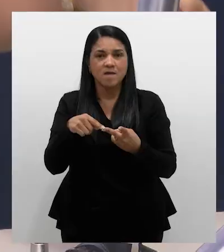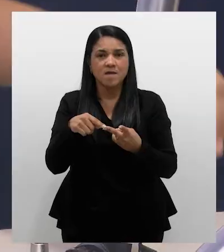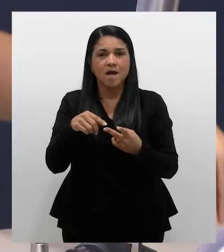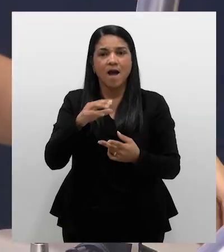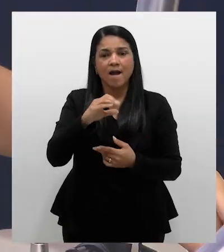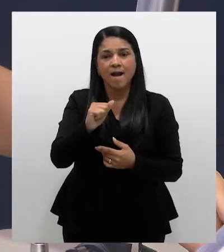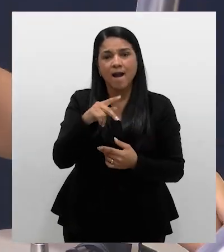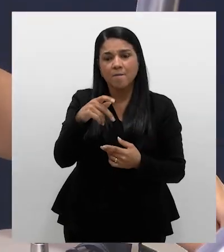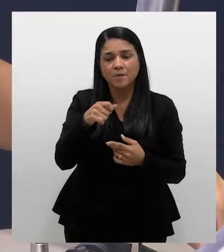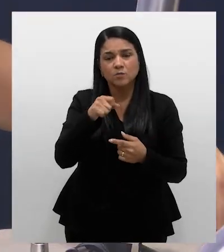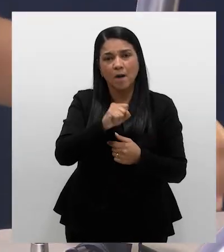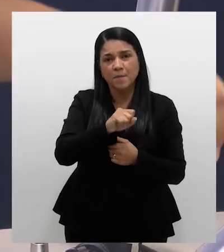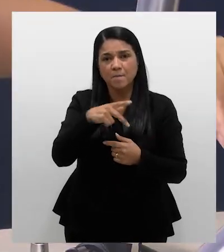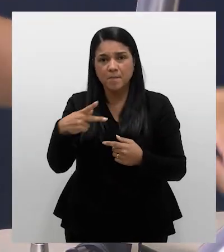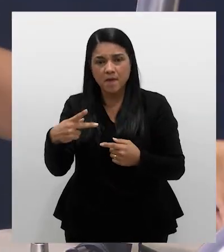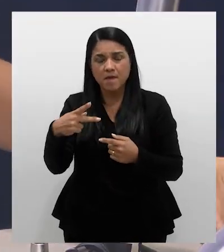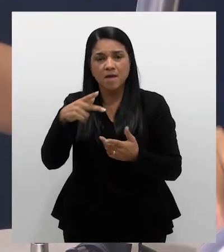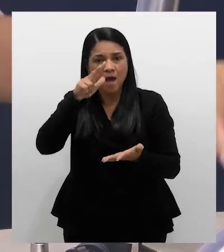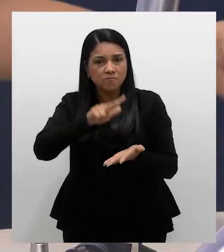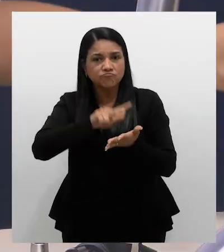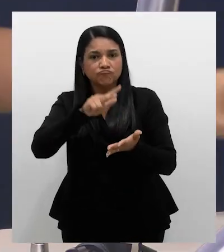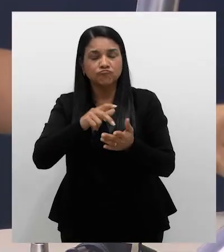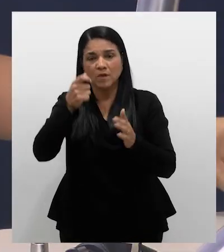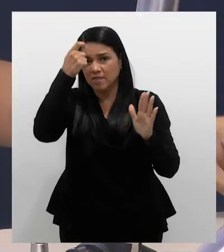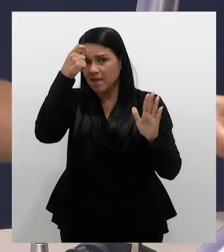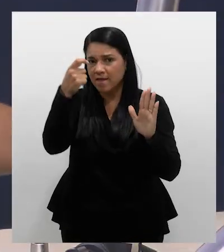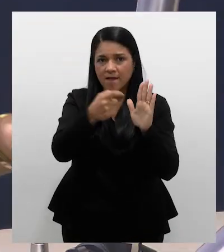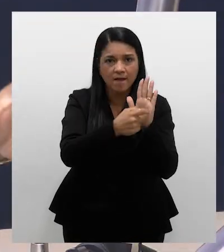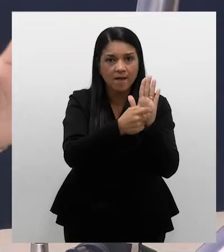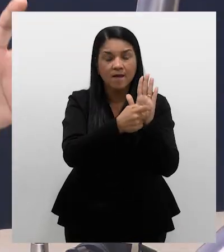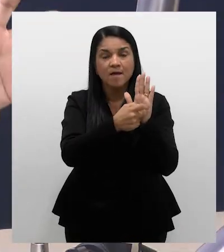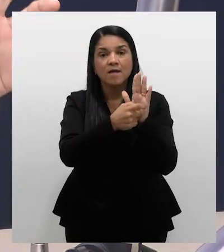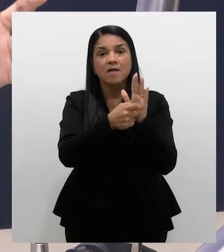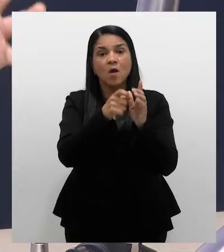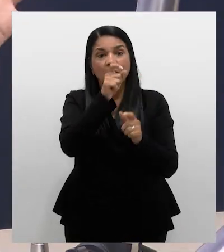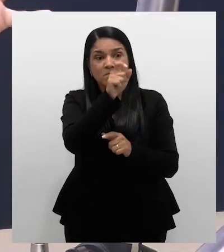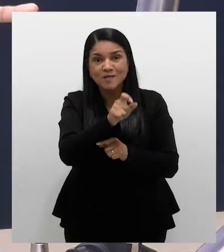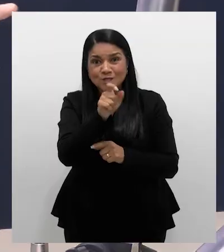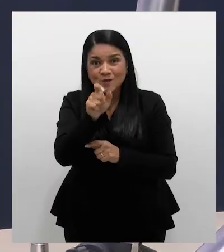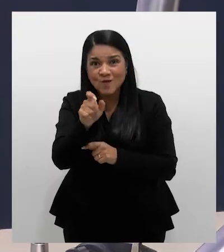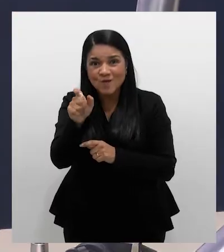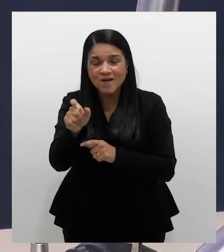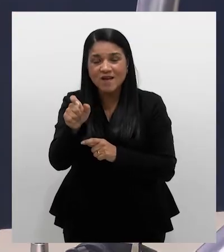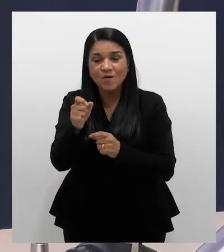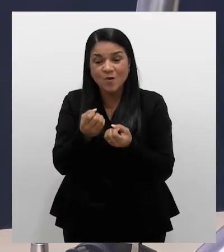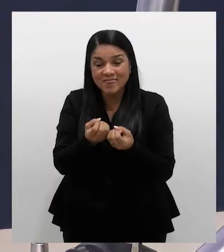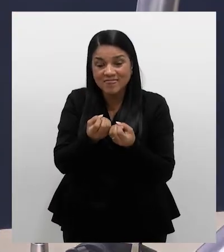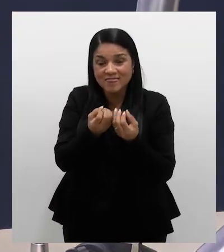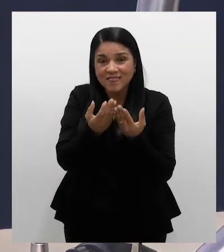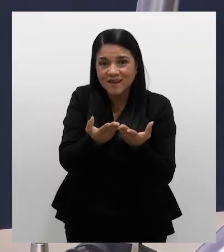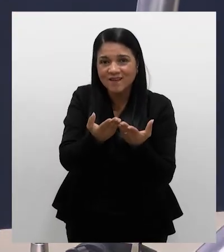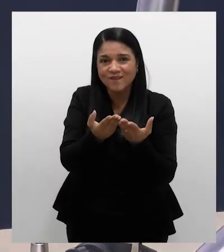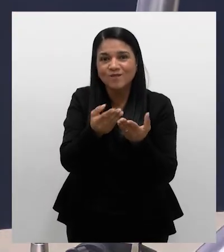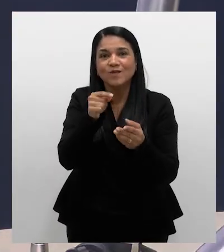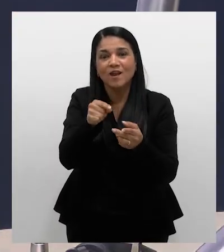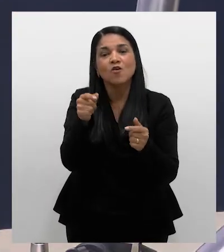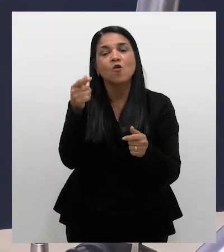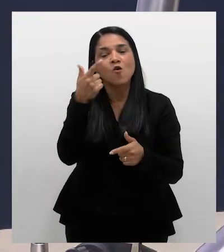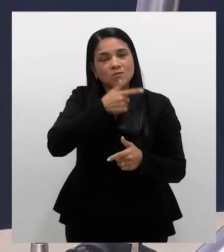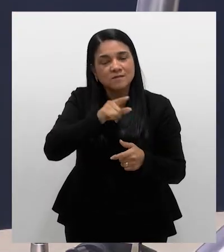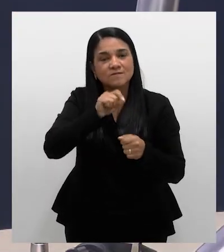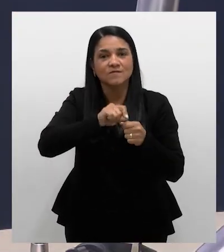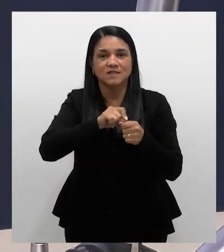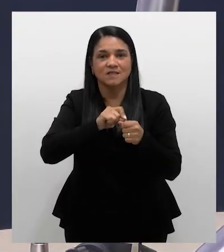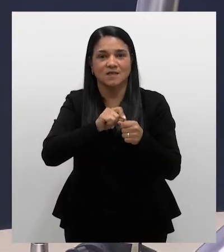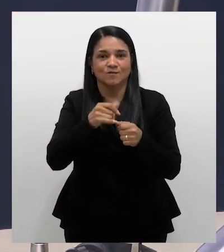faz a capa nesse aplicativo que automatiza com inteligência artificial. Então, eu pego essa pessoa e entrego ela o que ela consegue fazer com